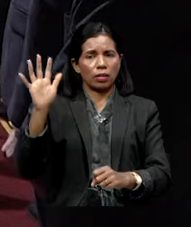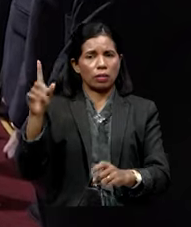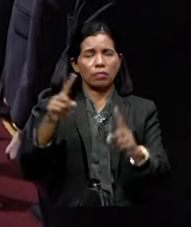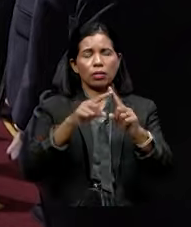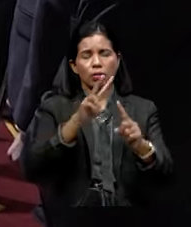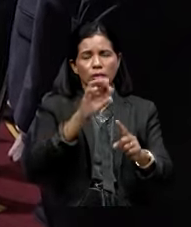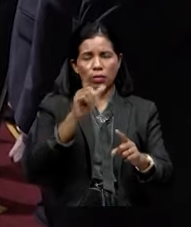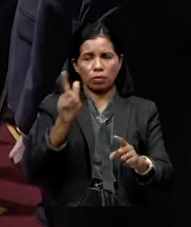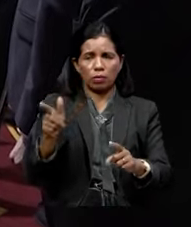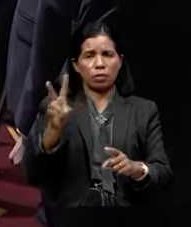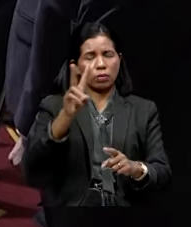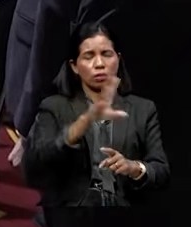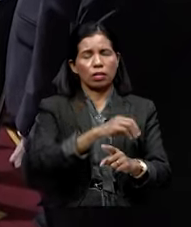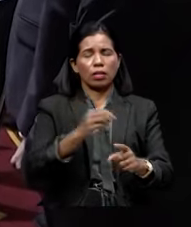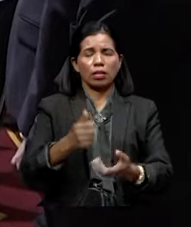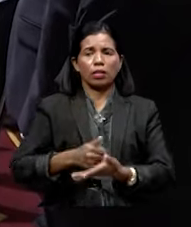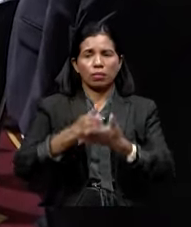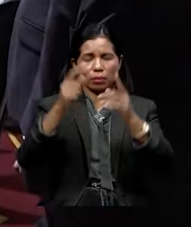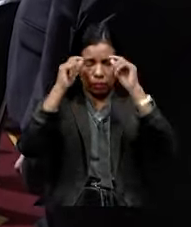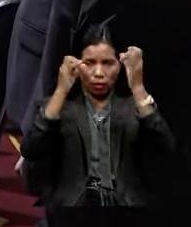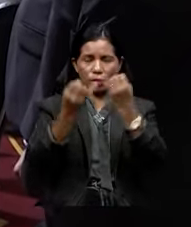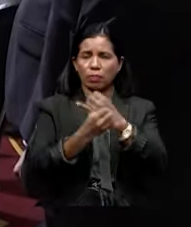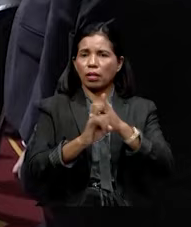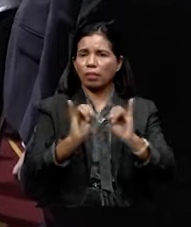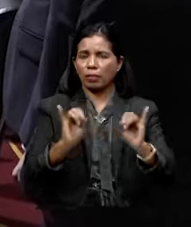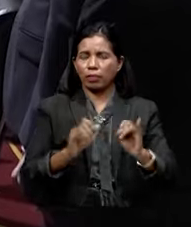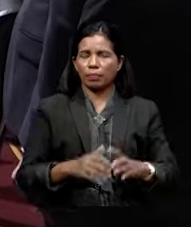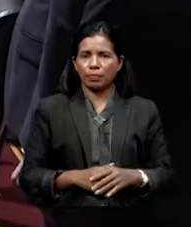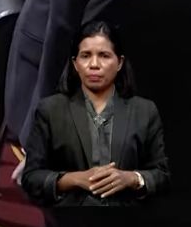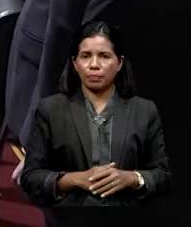defende Macas Timor-Leste na luta para a independência. Adair Tussimenez, Benguida Simenez, Ziemen.